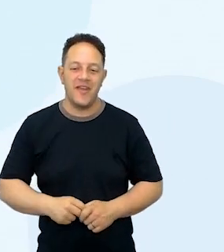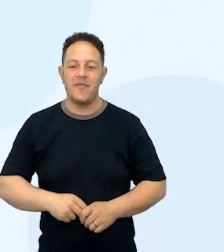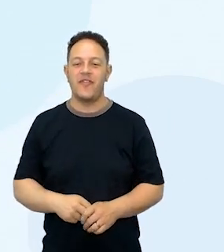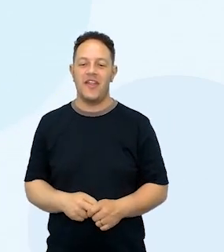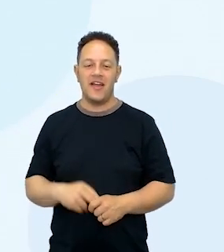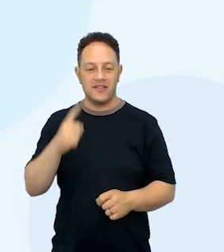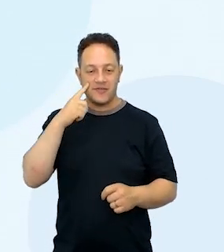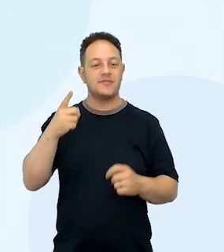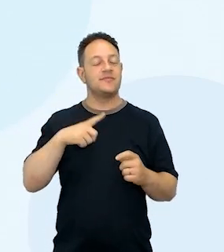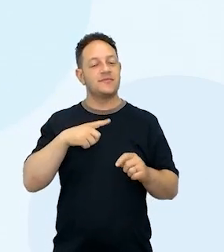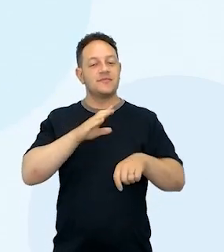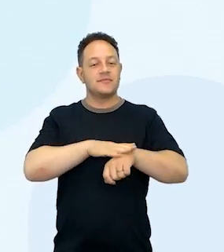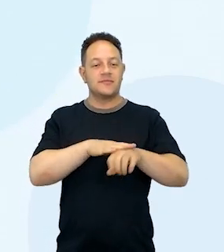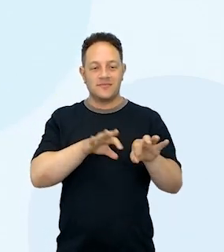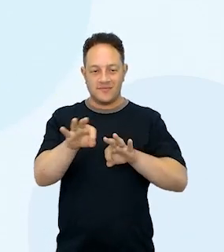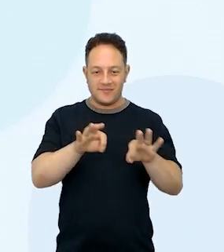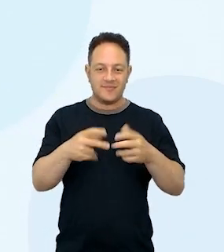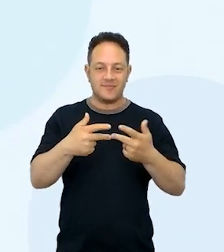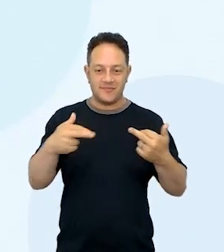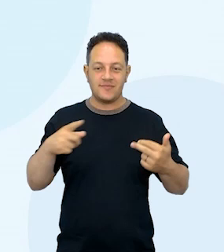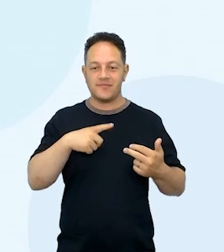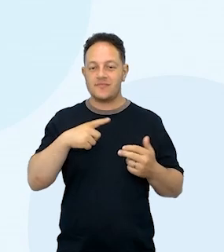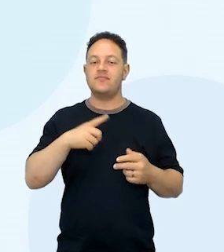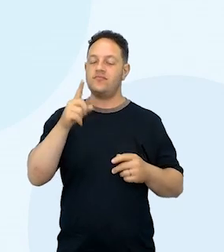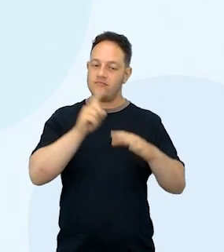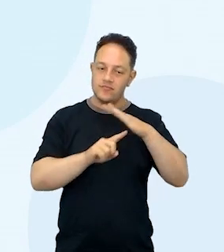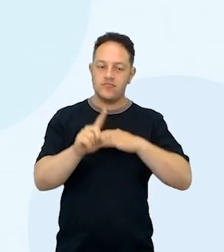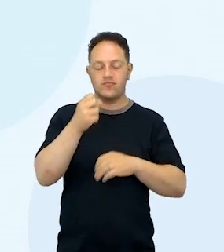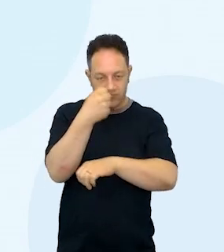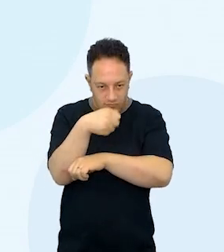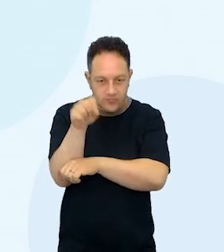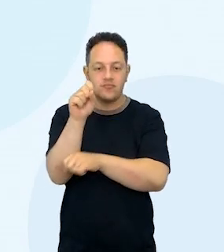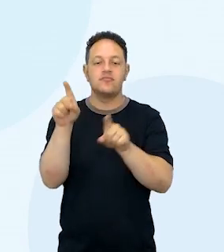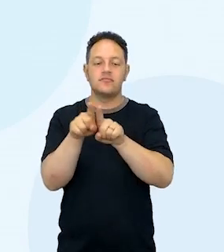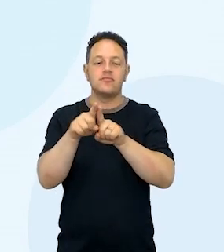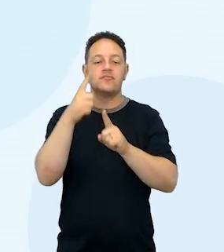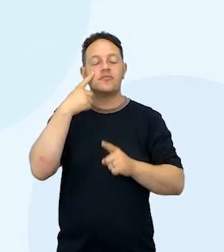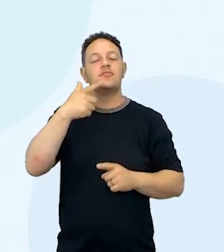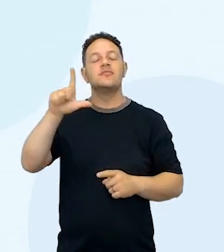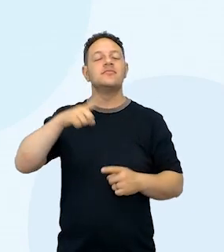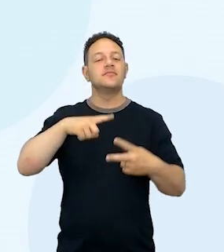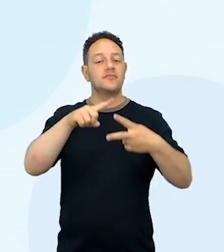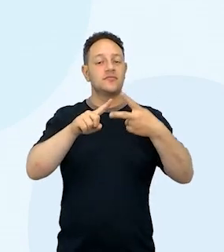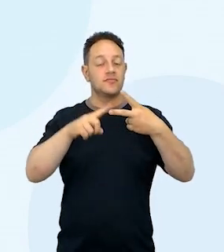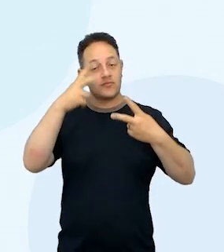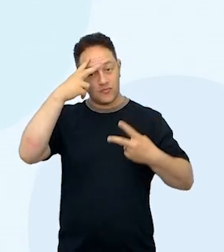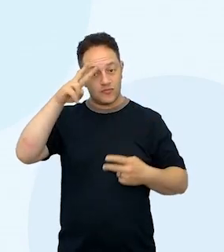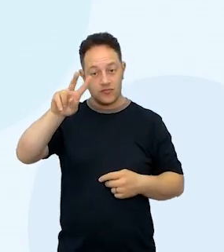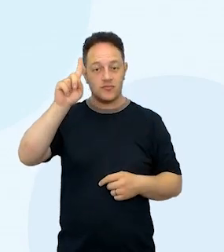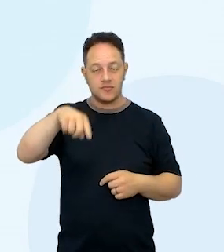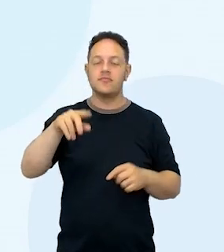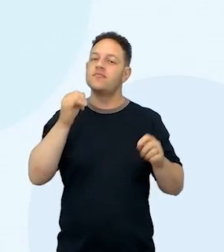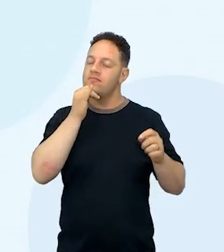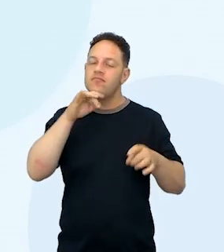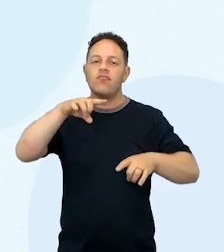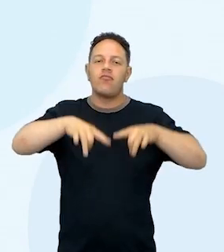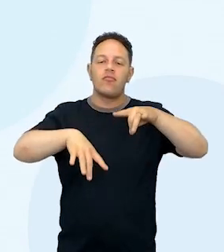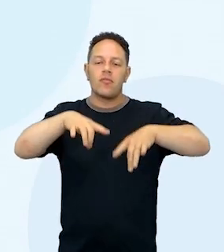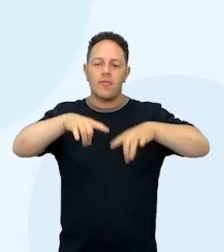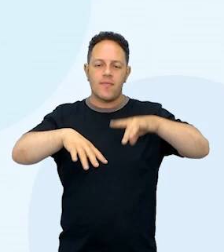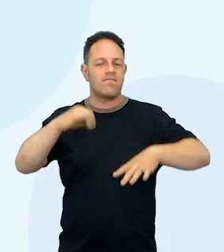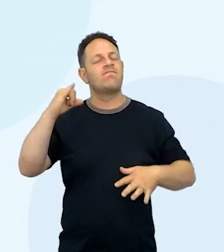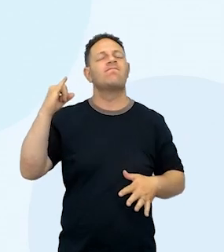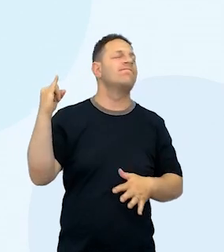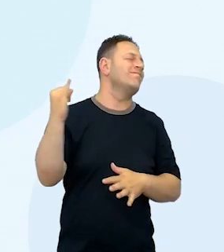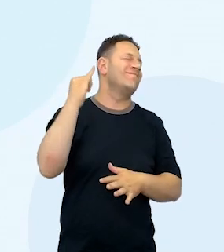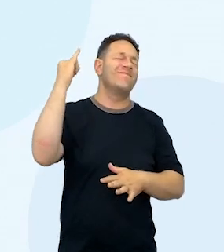e plano de contingência, uma de resiliência, e a última que nós tivemos aqui, que foram 2 dias, foi uma oficina bastante